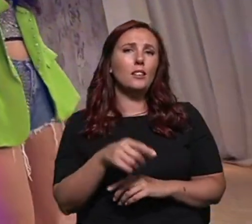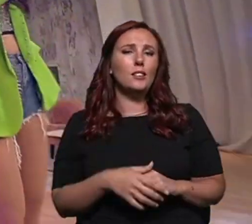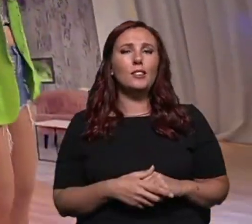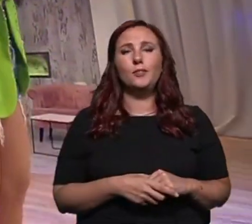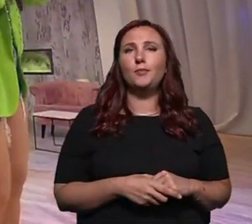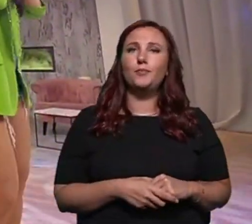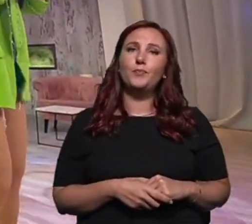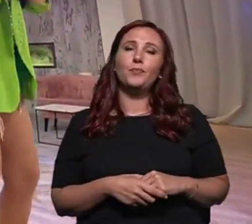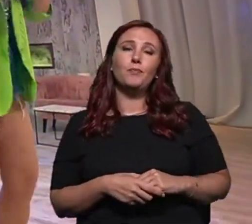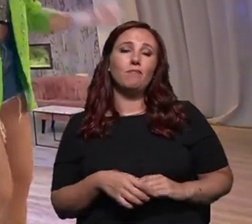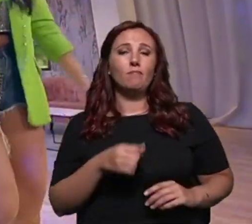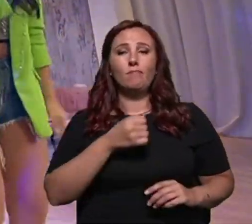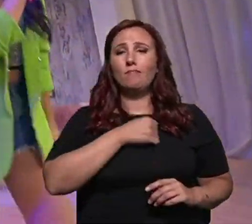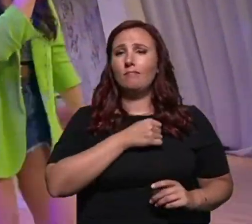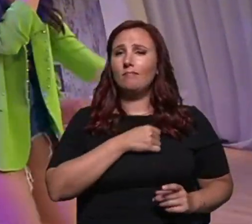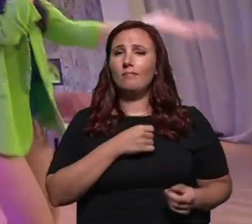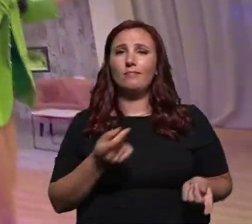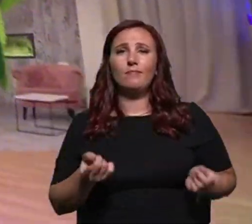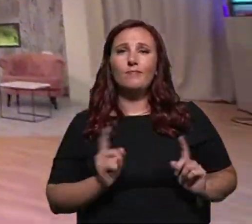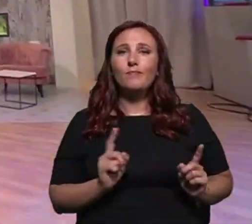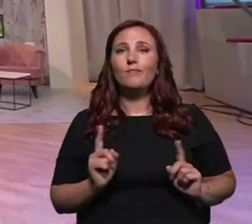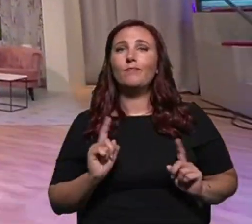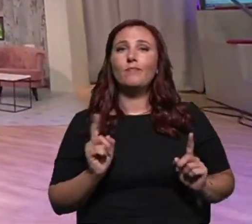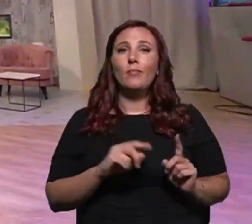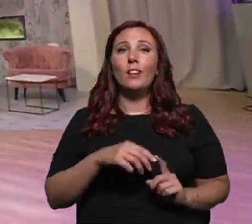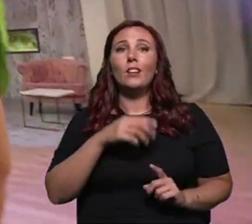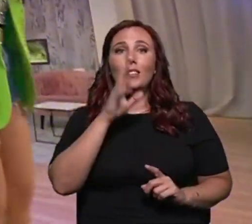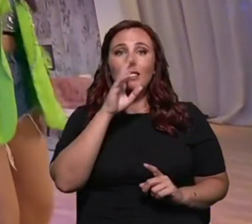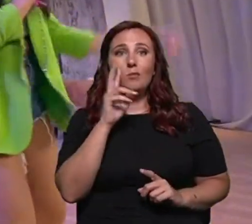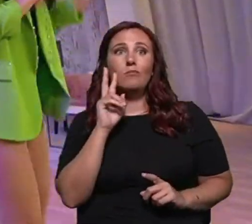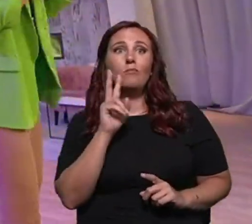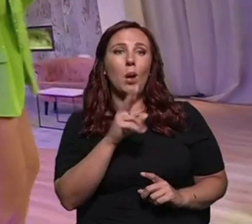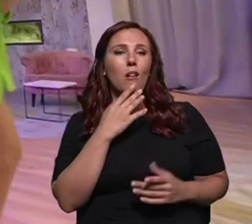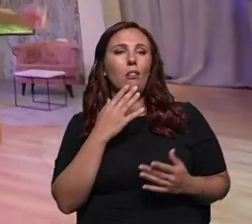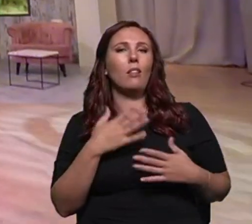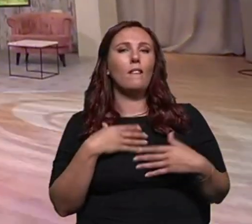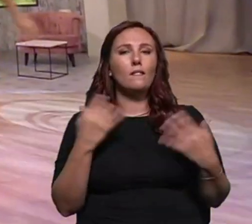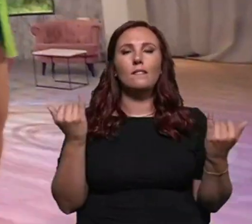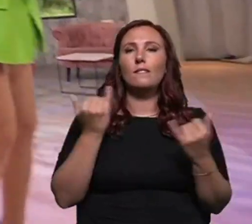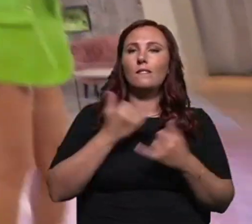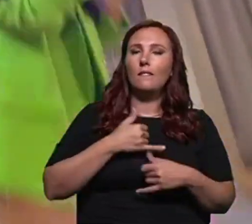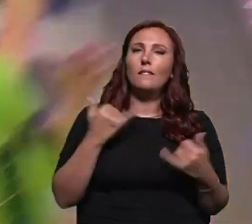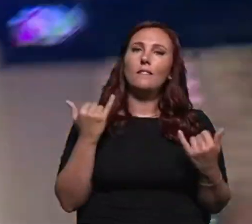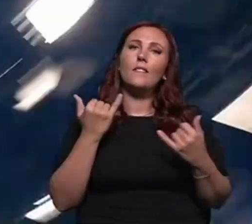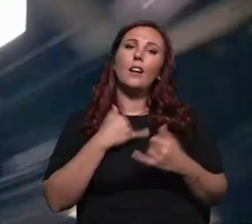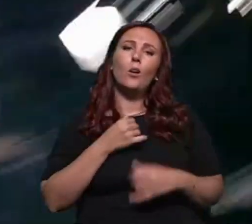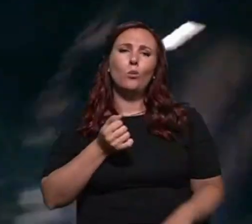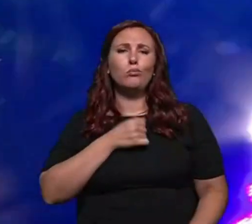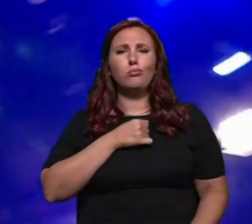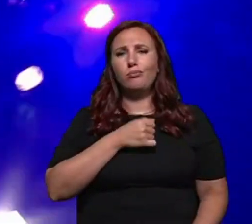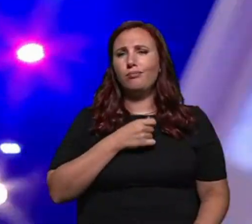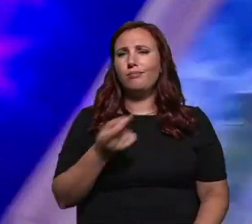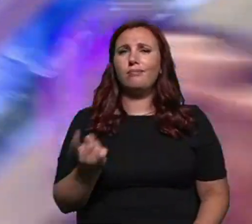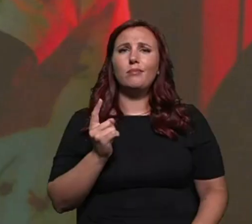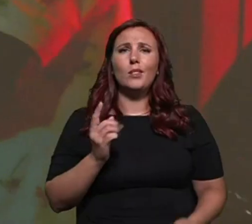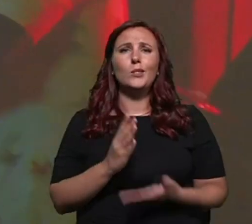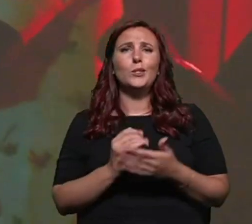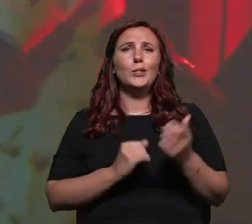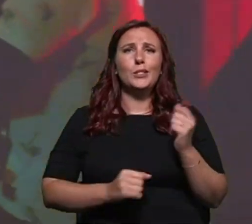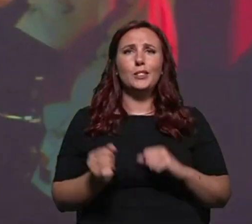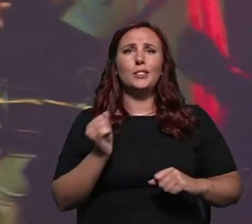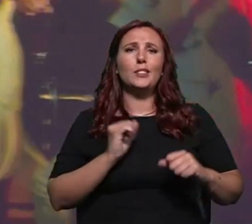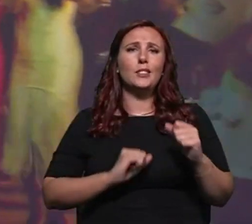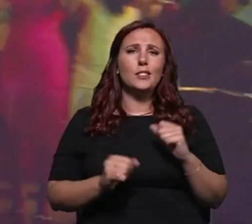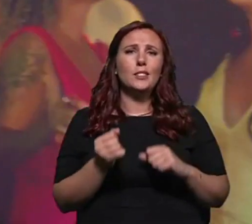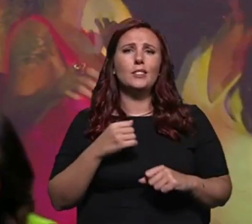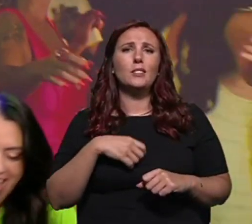ti meu coração não bate só quando te vê que ele é feliz meu coração não B só samba só